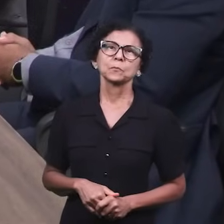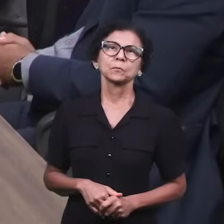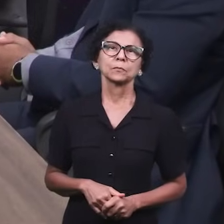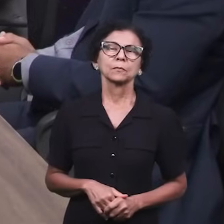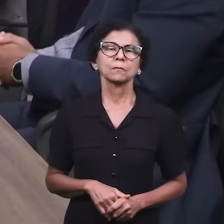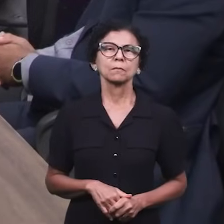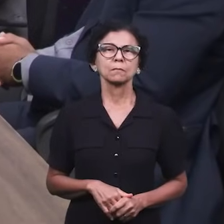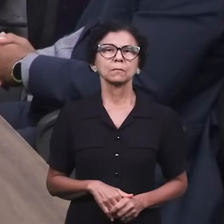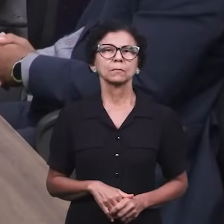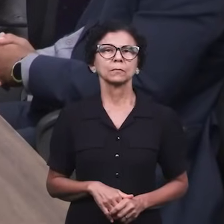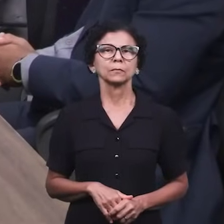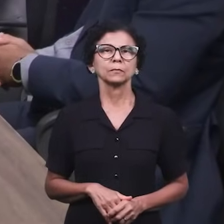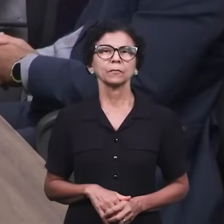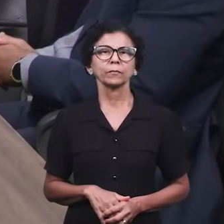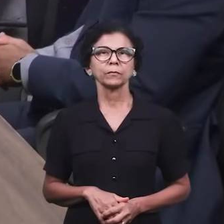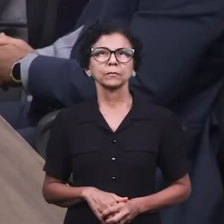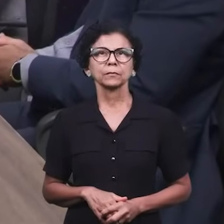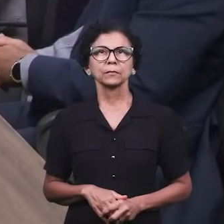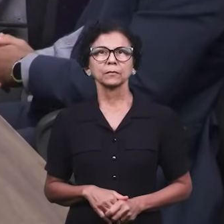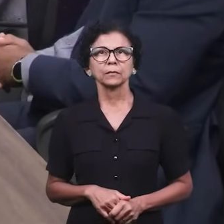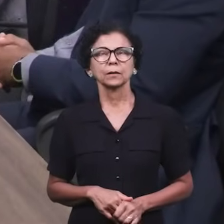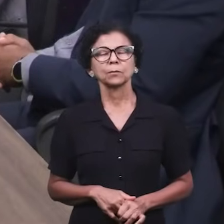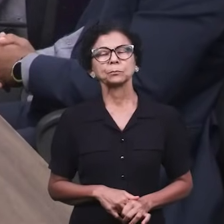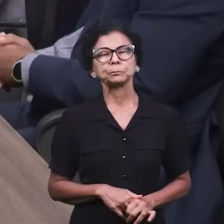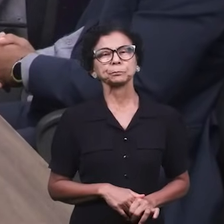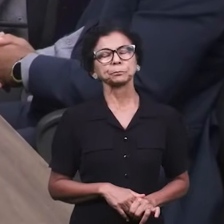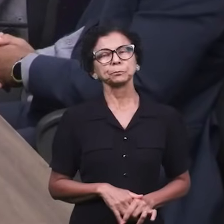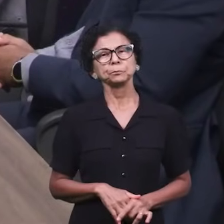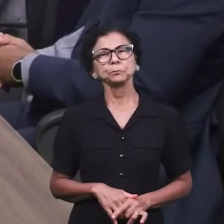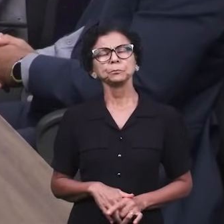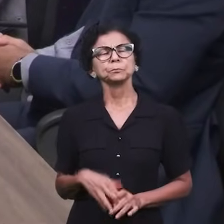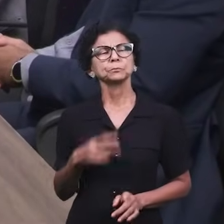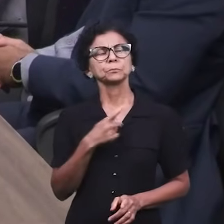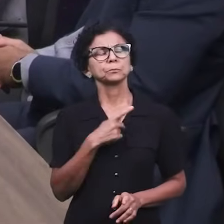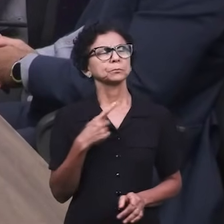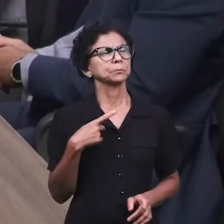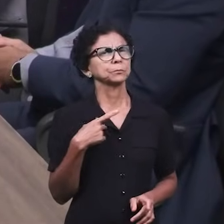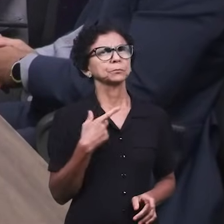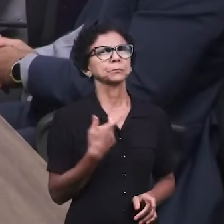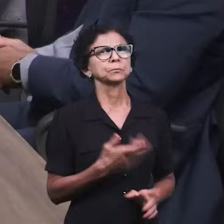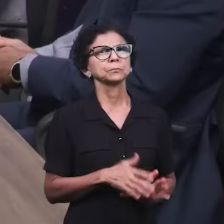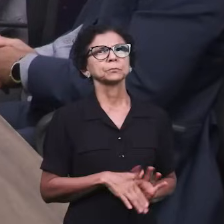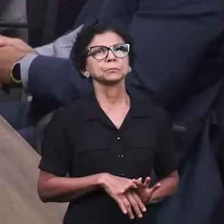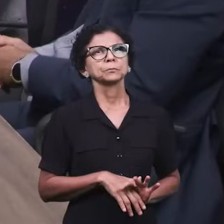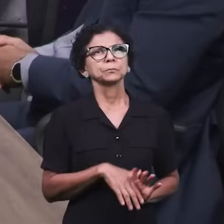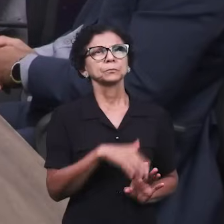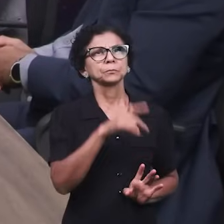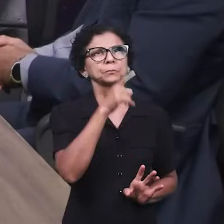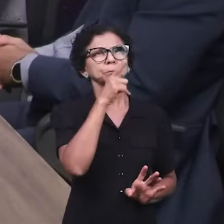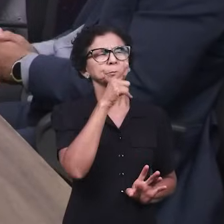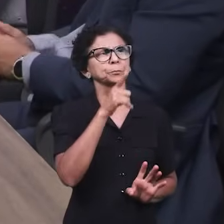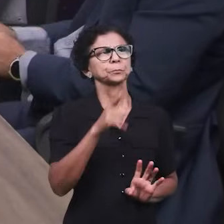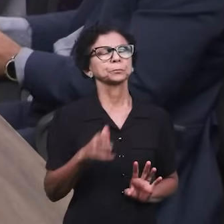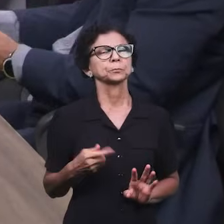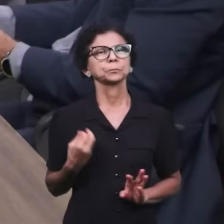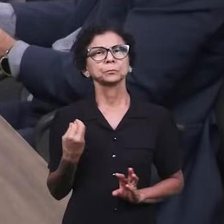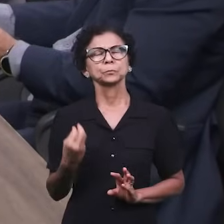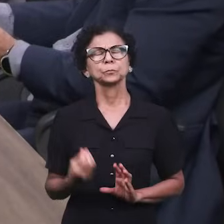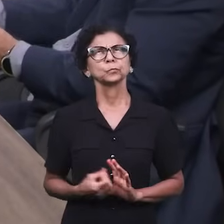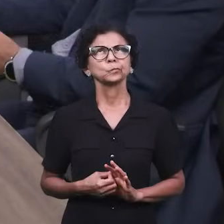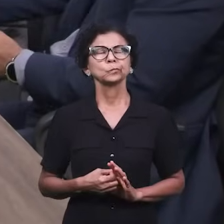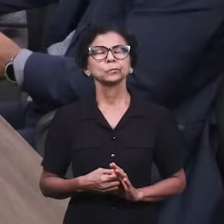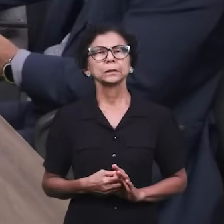aqui no final do nosso episódio, né, até com as considerações finais, pastor, como que a gente